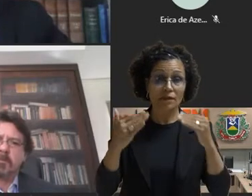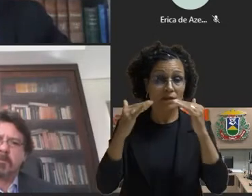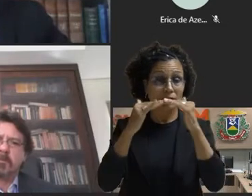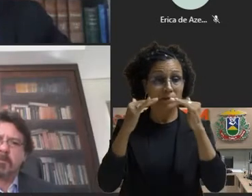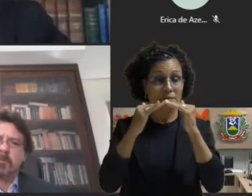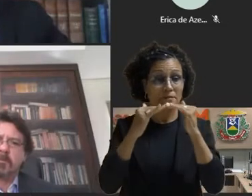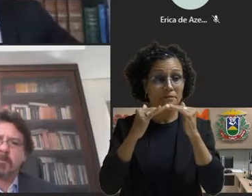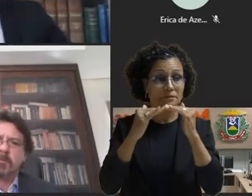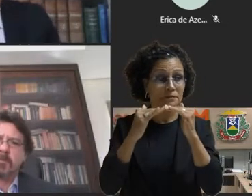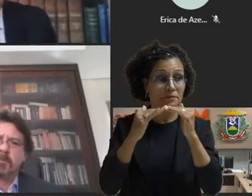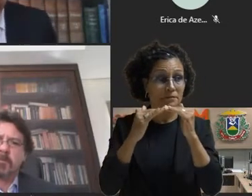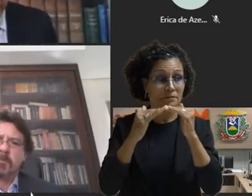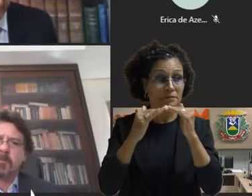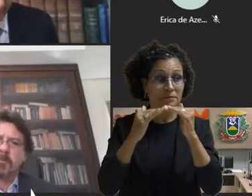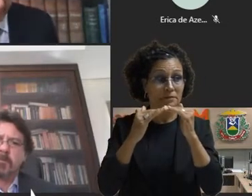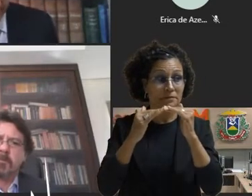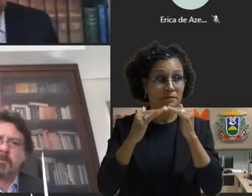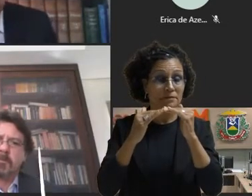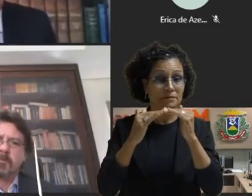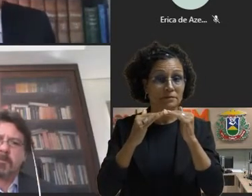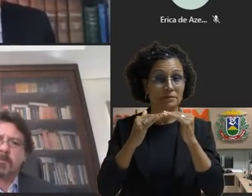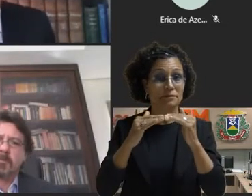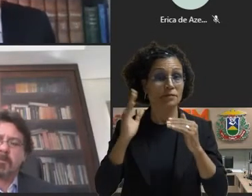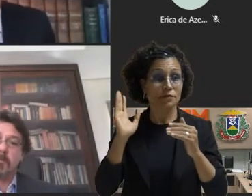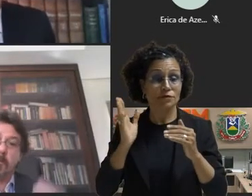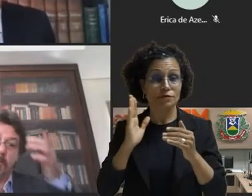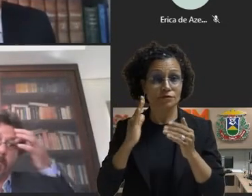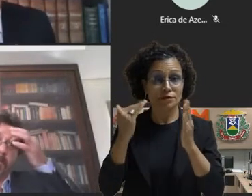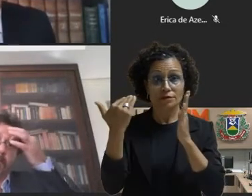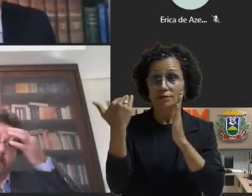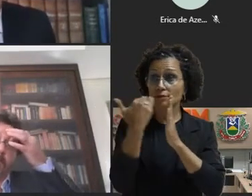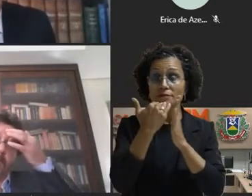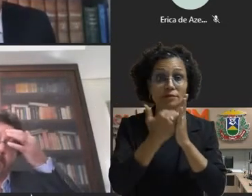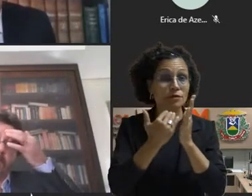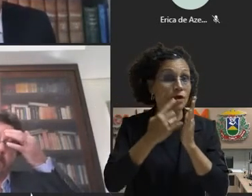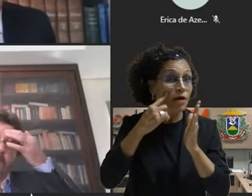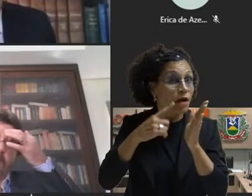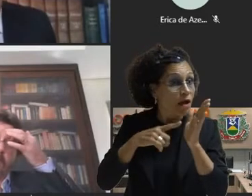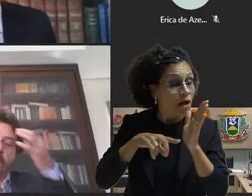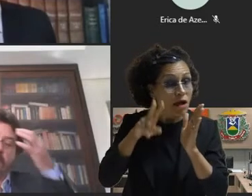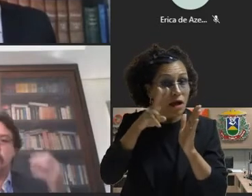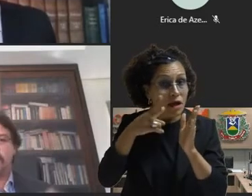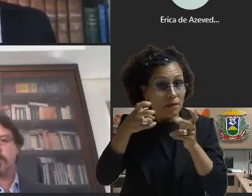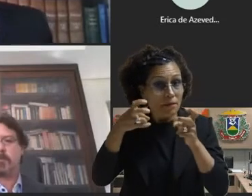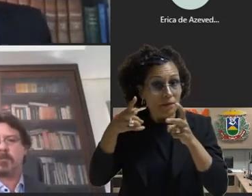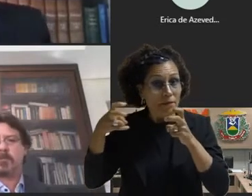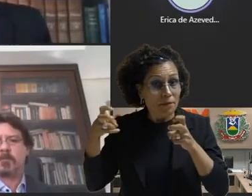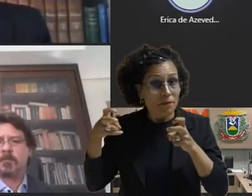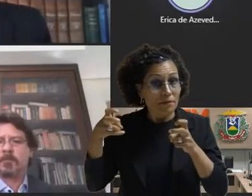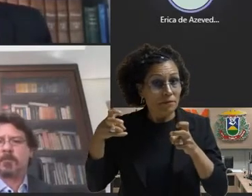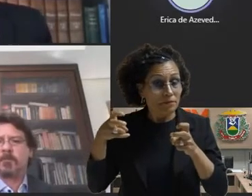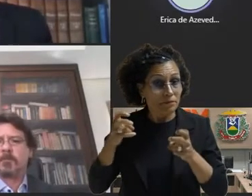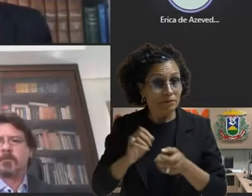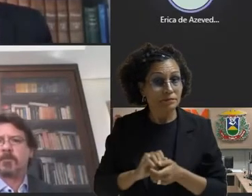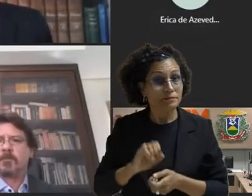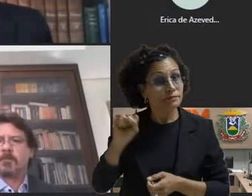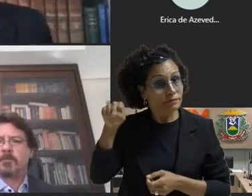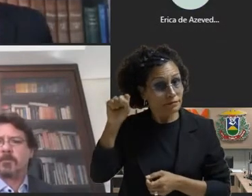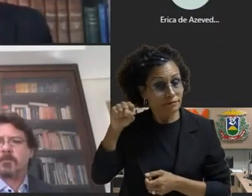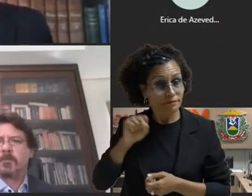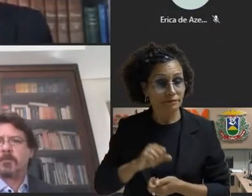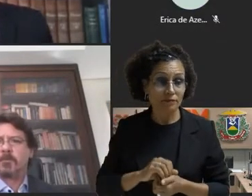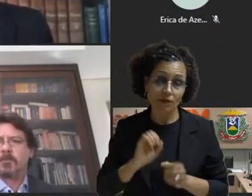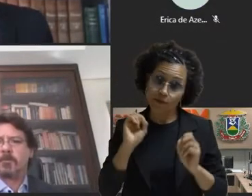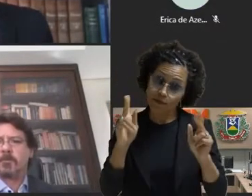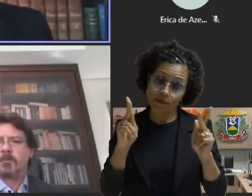a Érica e a Letícia se elas anotaram o procedimento para isso, para colocar essa... Sim, doutor. Então,